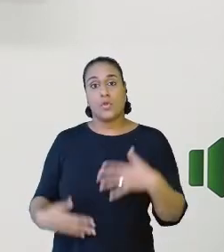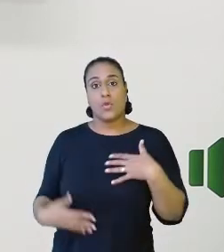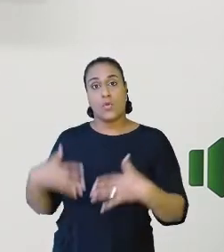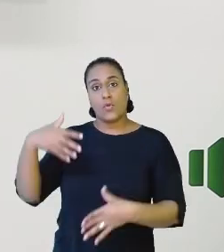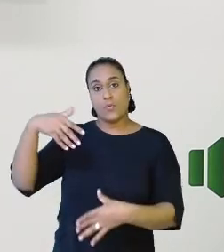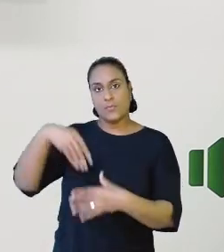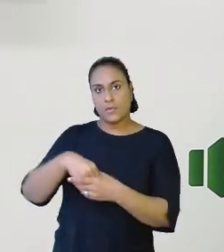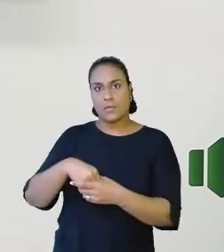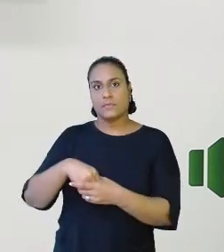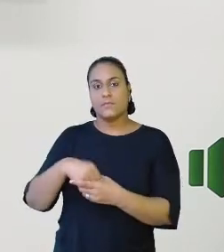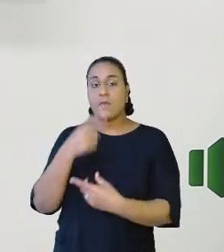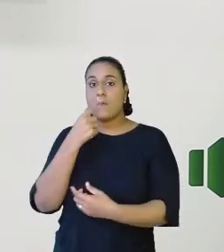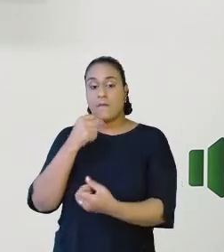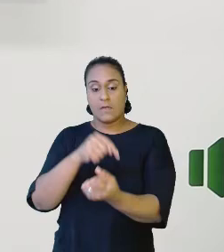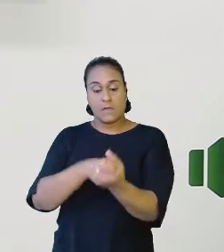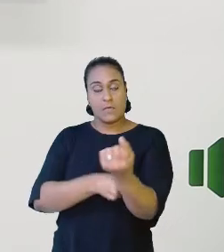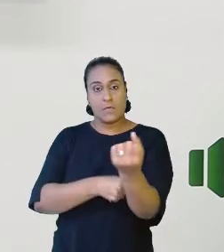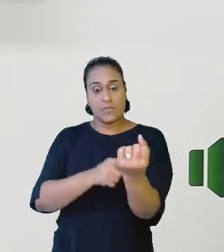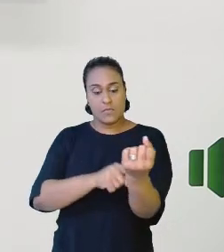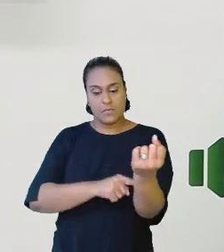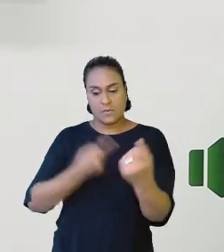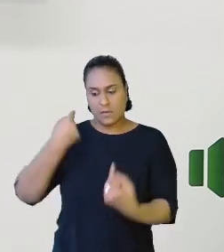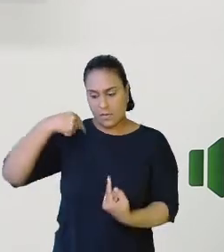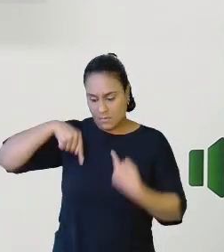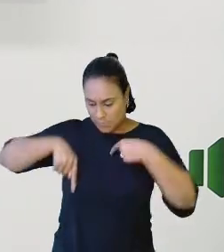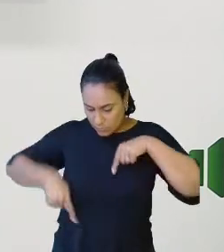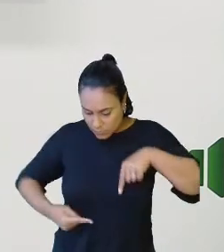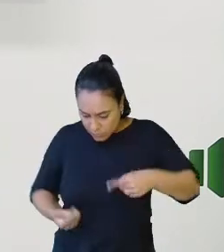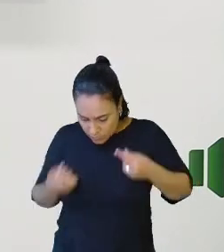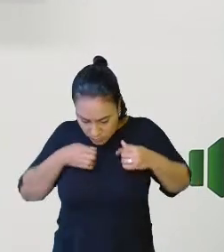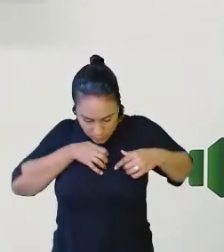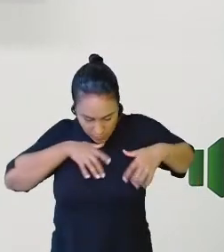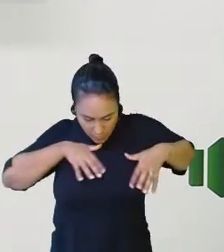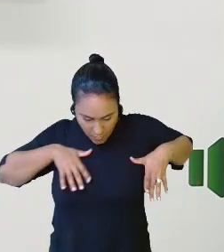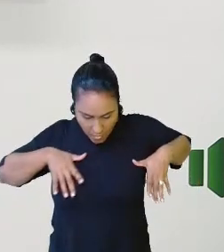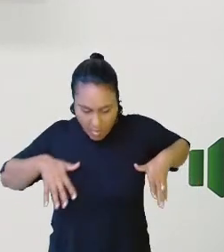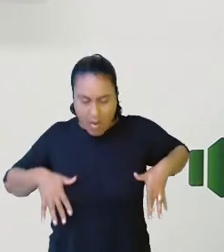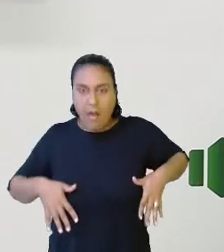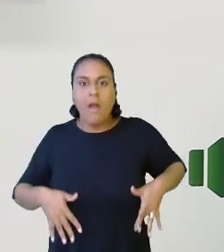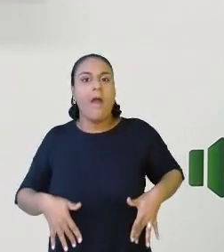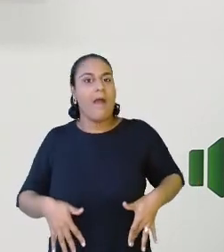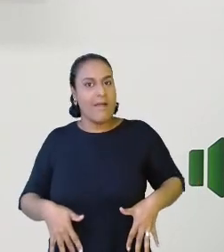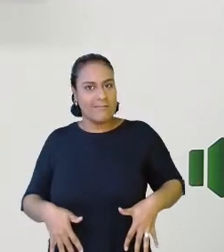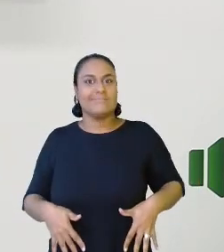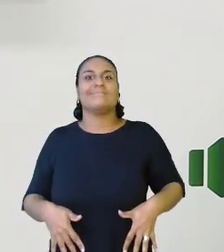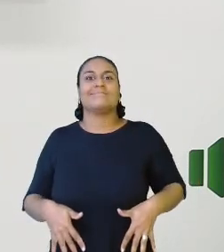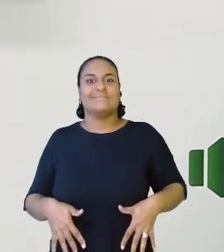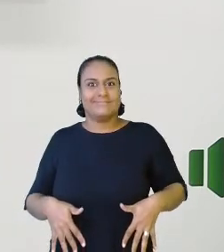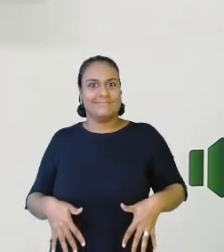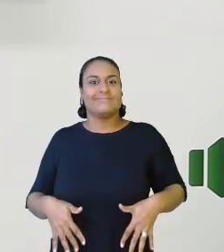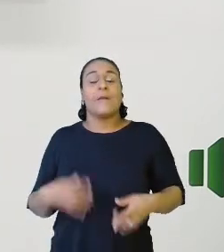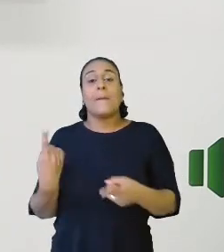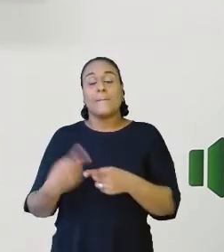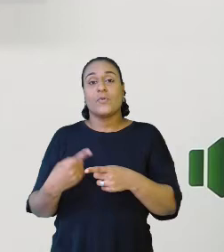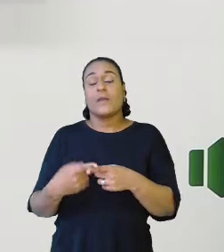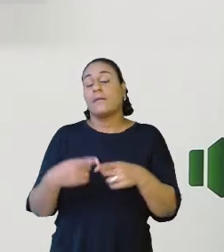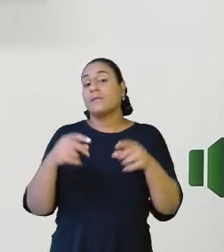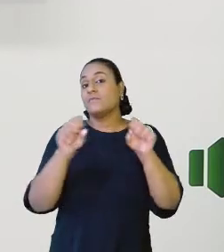está circulando por conta justamente do nosso